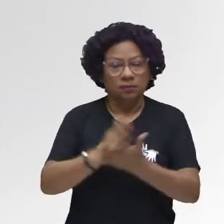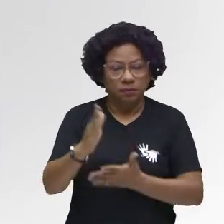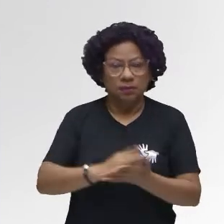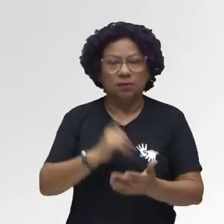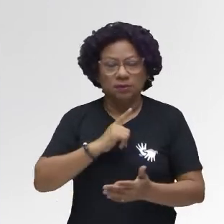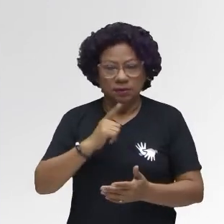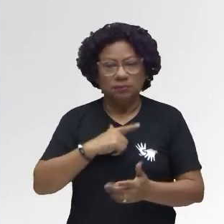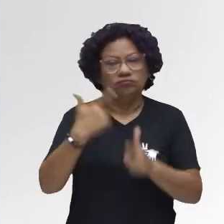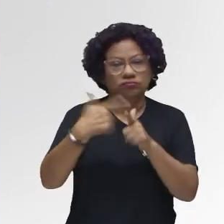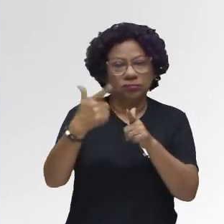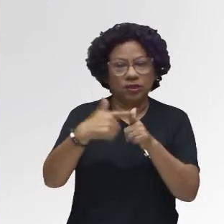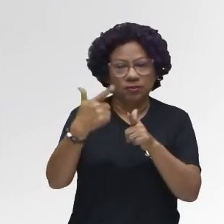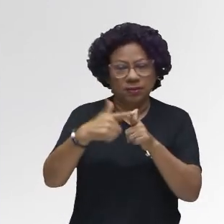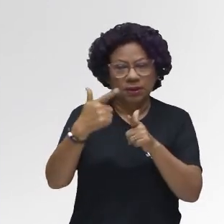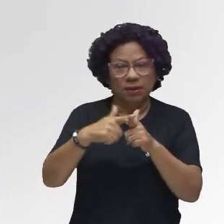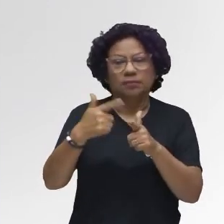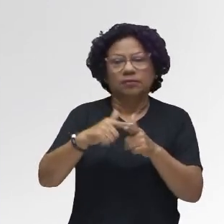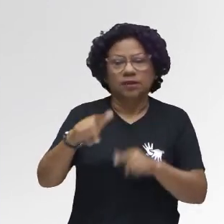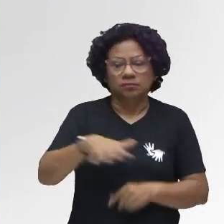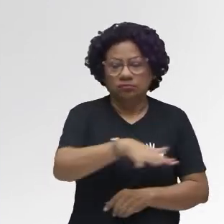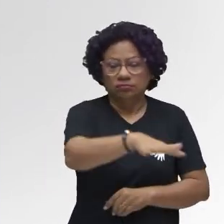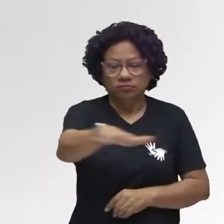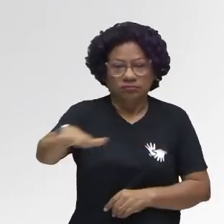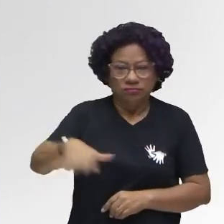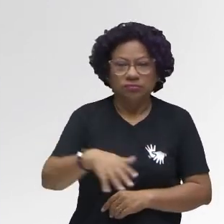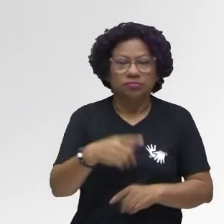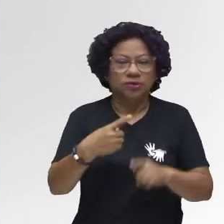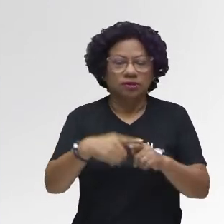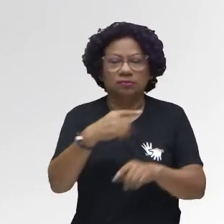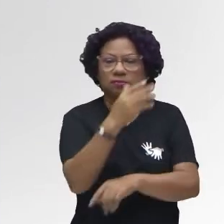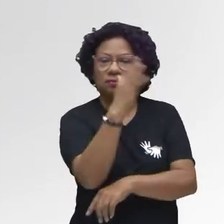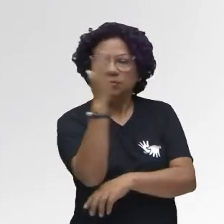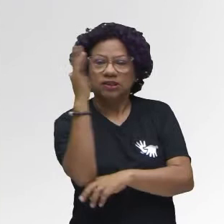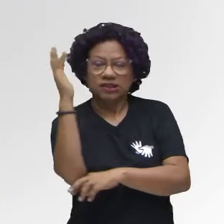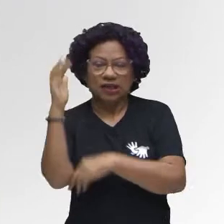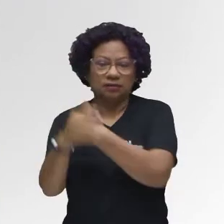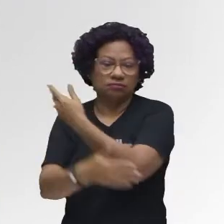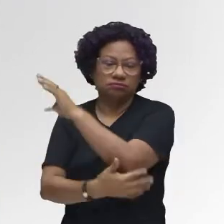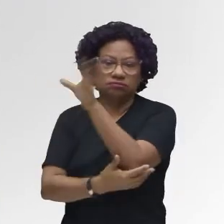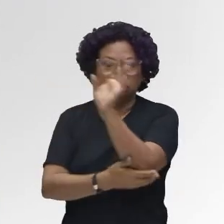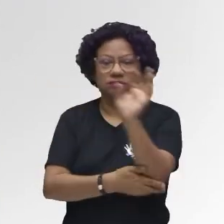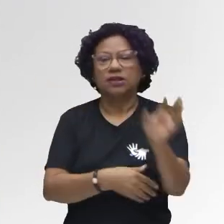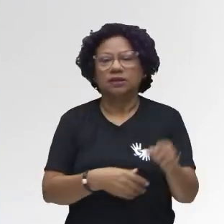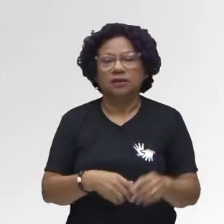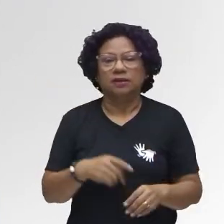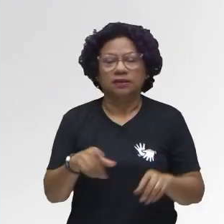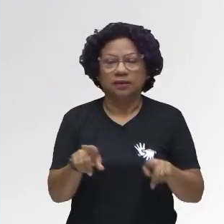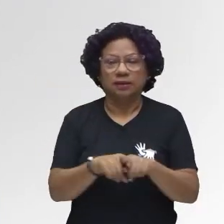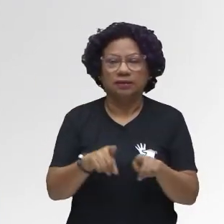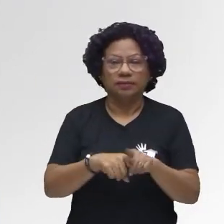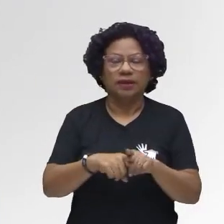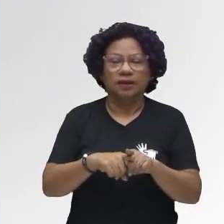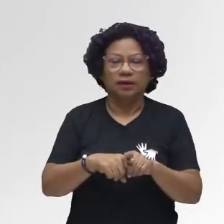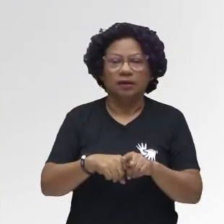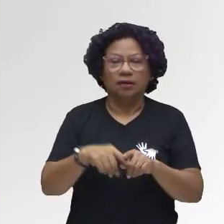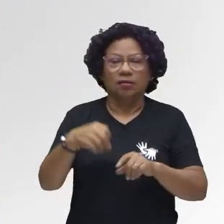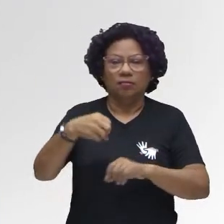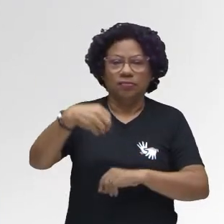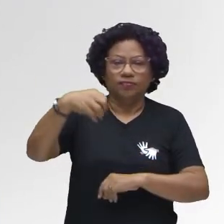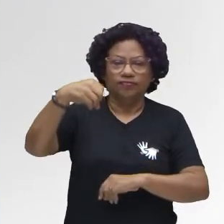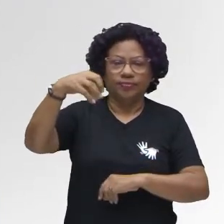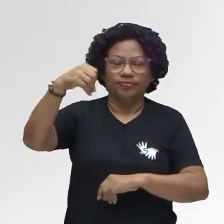como o desmatamento provocado pela indústria extrativista vegetal e a poluição de rios causada pela